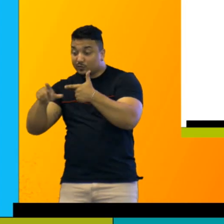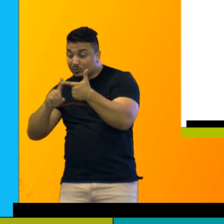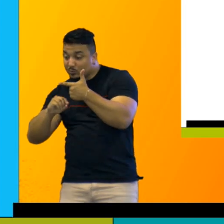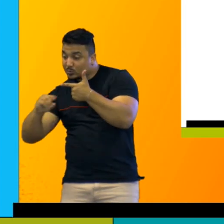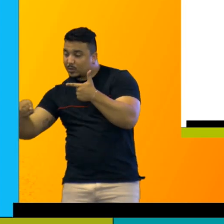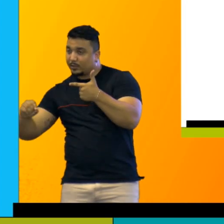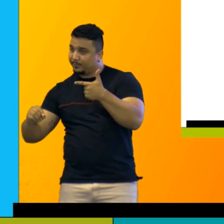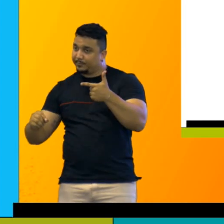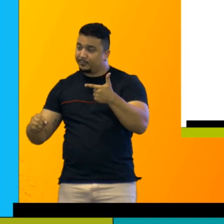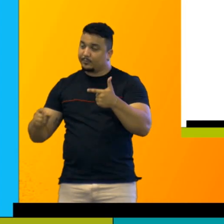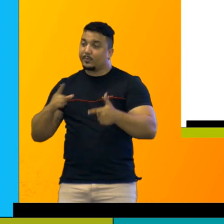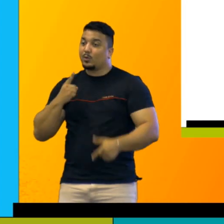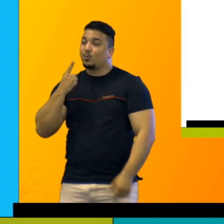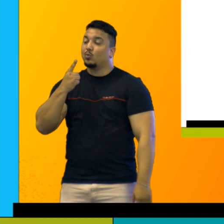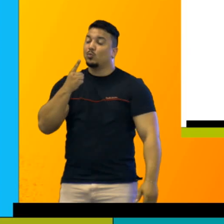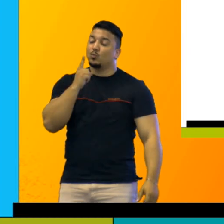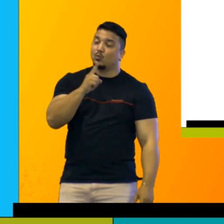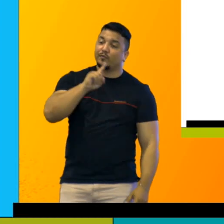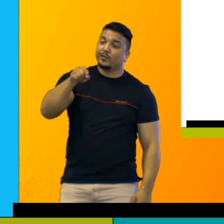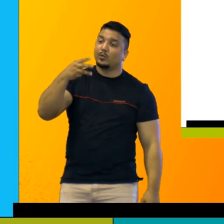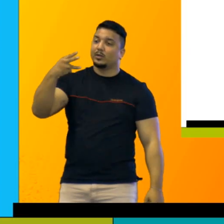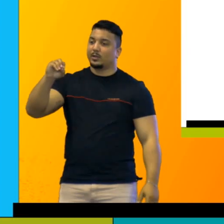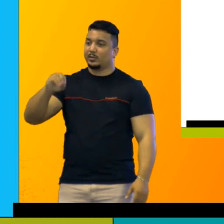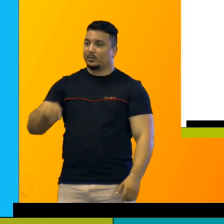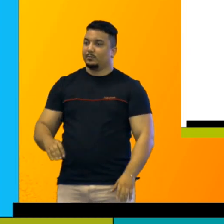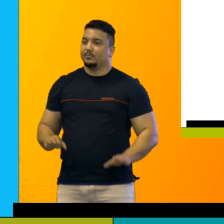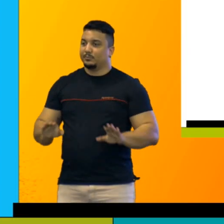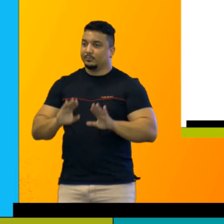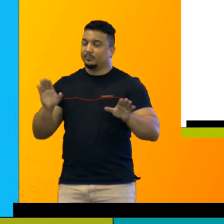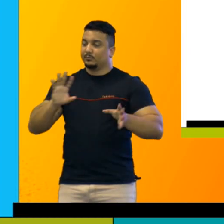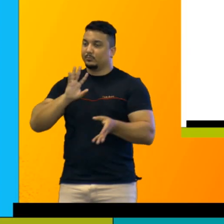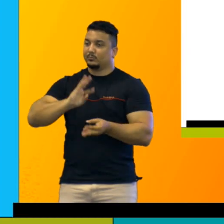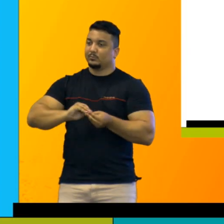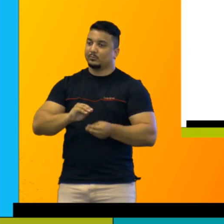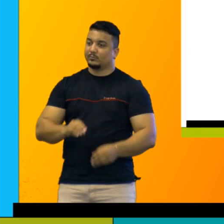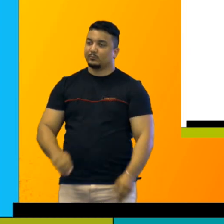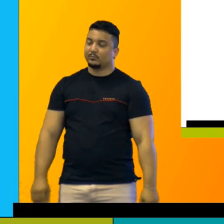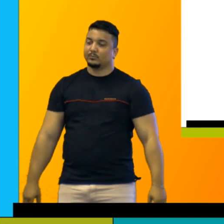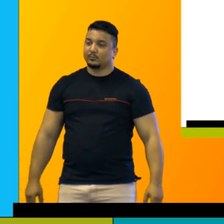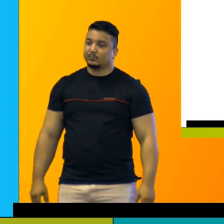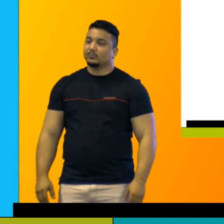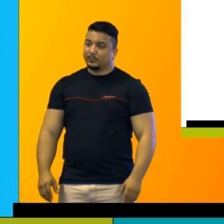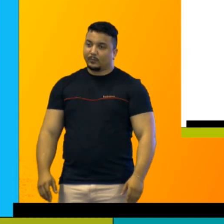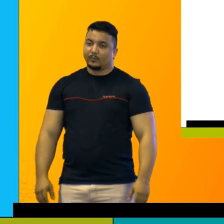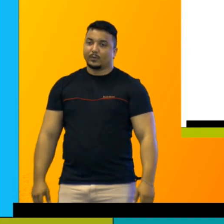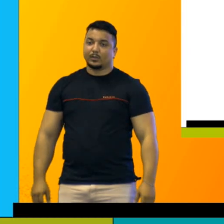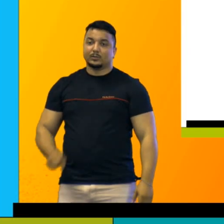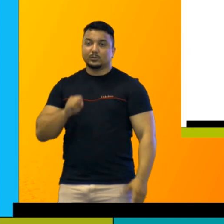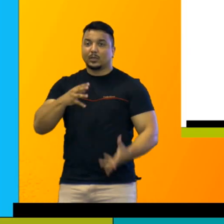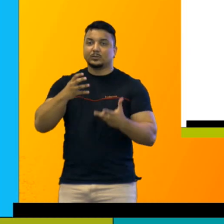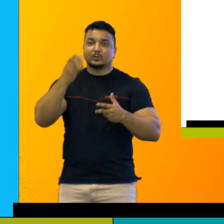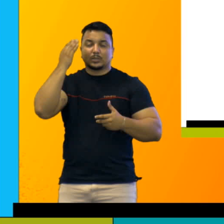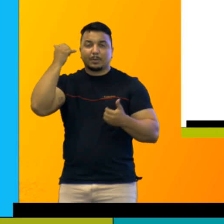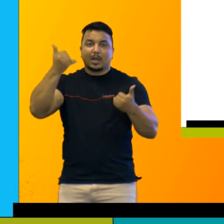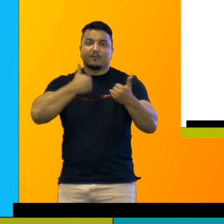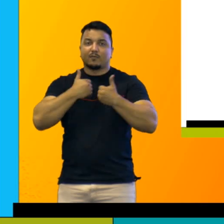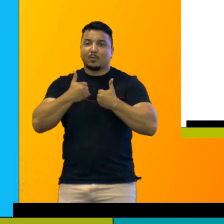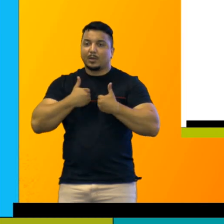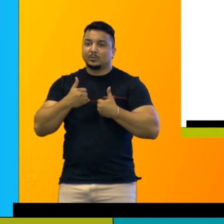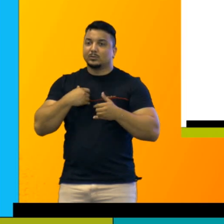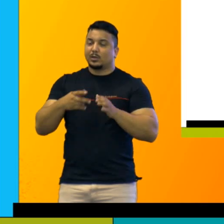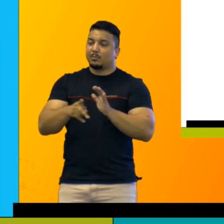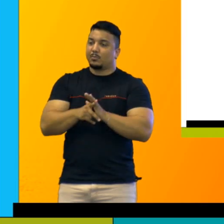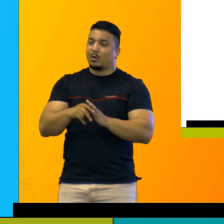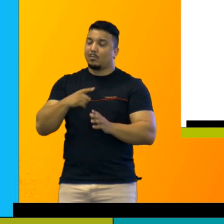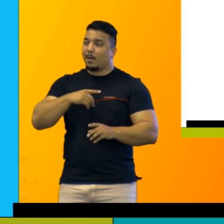100 dá 1,30. Resumindo, em toda situação, se você quer saber o valor já com um